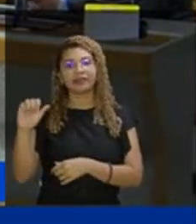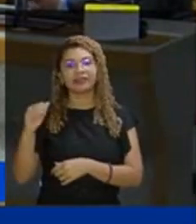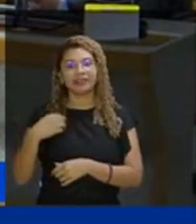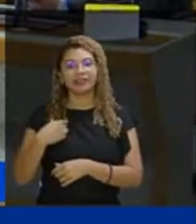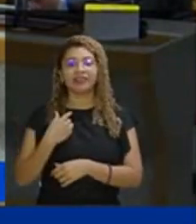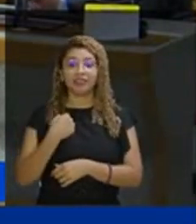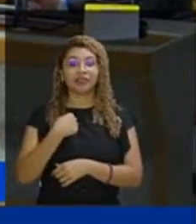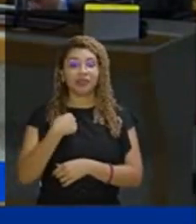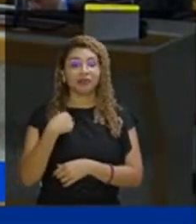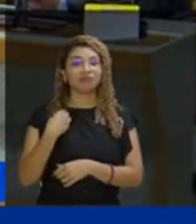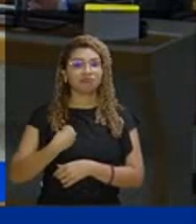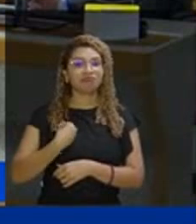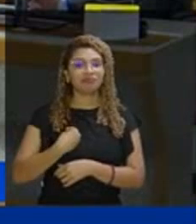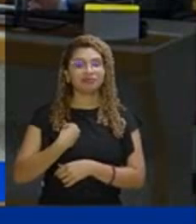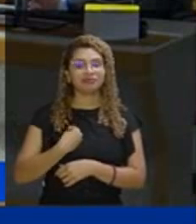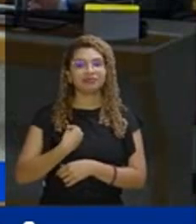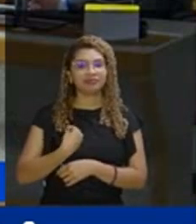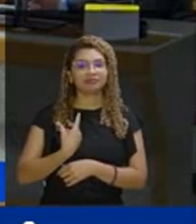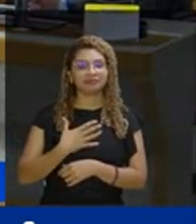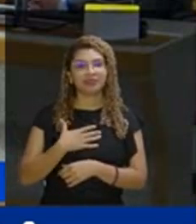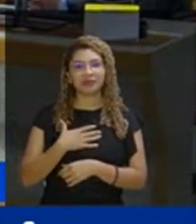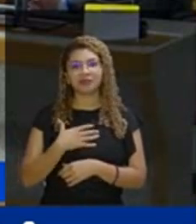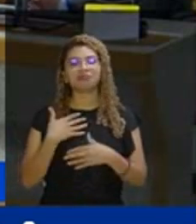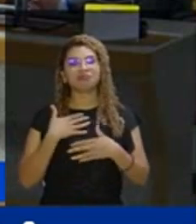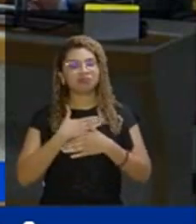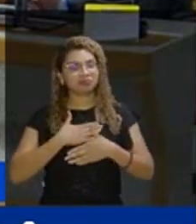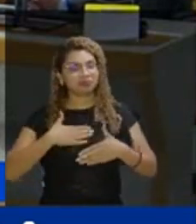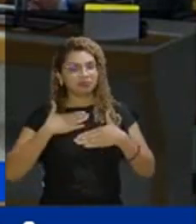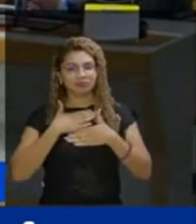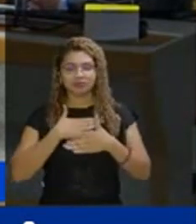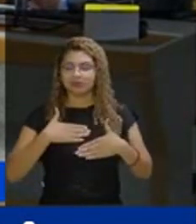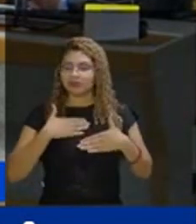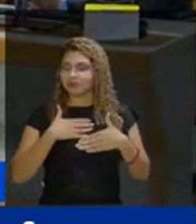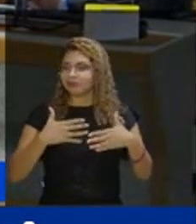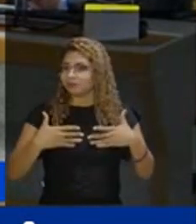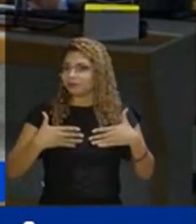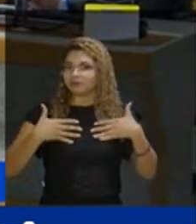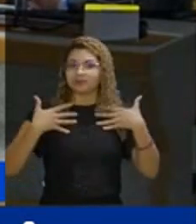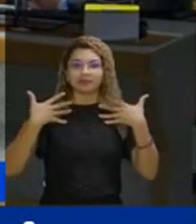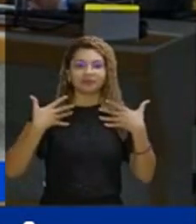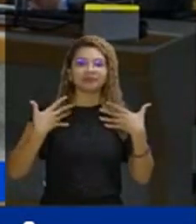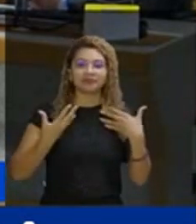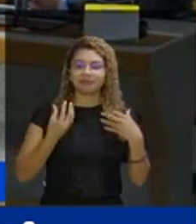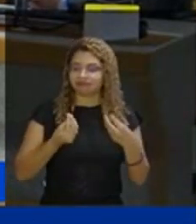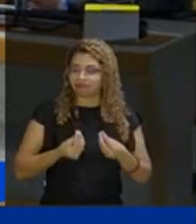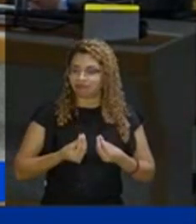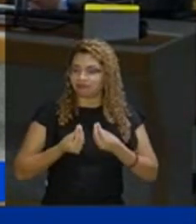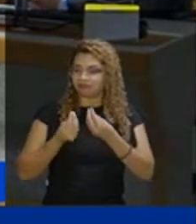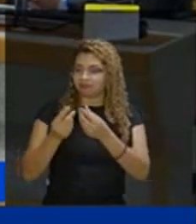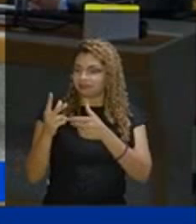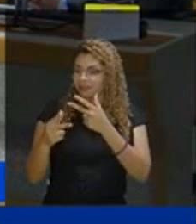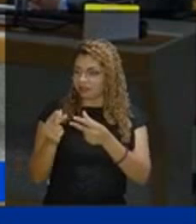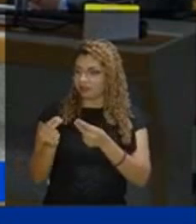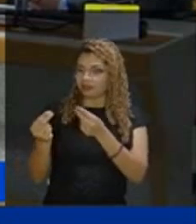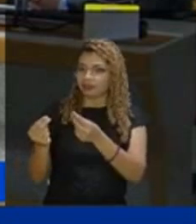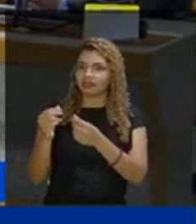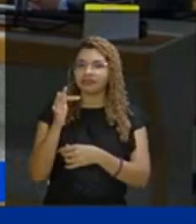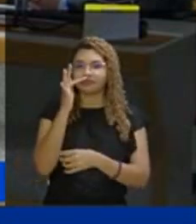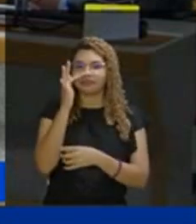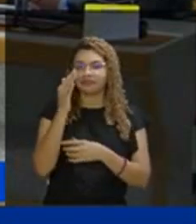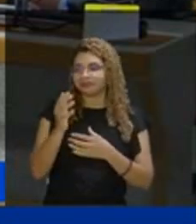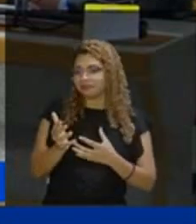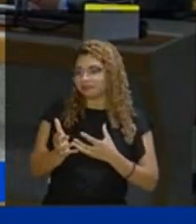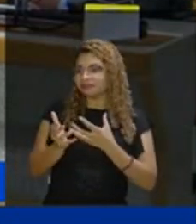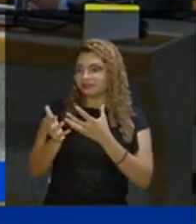e tive o prazer e a satisfação, a honra de entregar o buquê a ela. Então, a